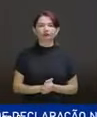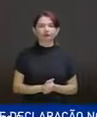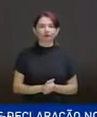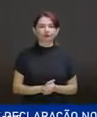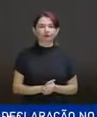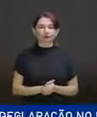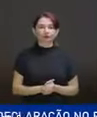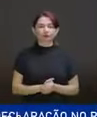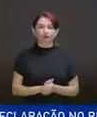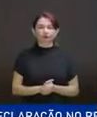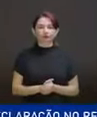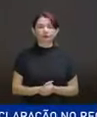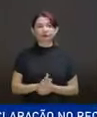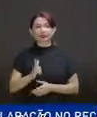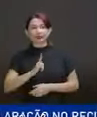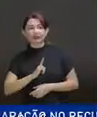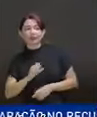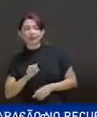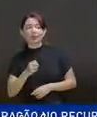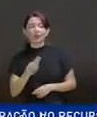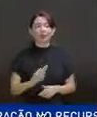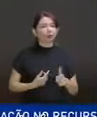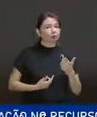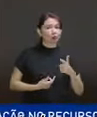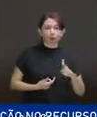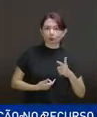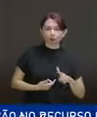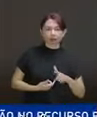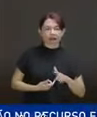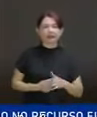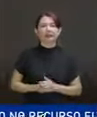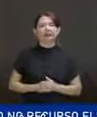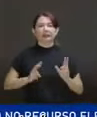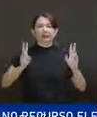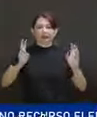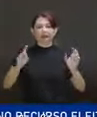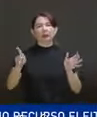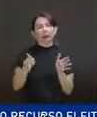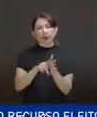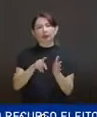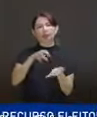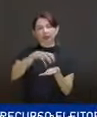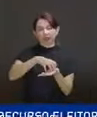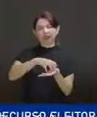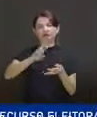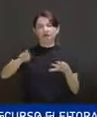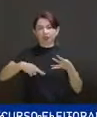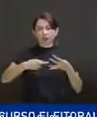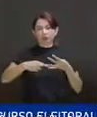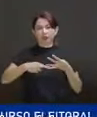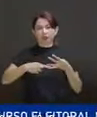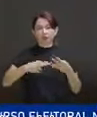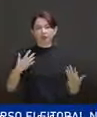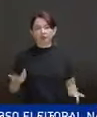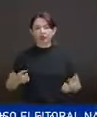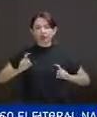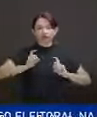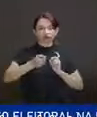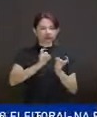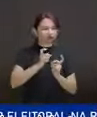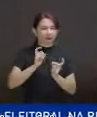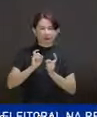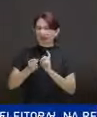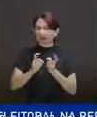a verificação da existência ou não de suscitada omissão, ela é matéria atinente ao mérito do recurso, sendo, então, descabido o